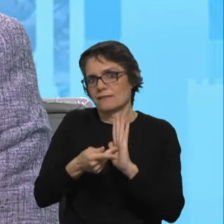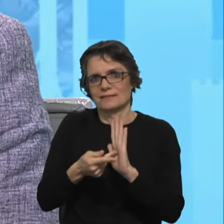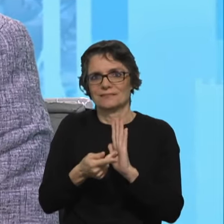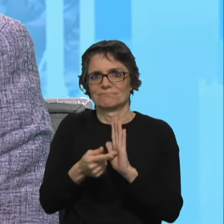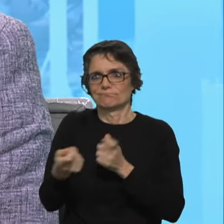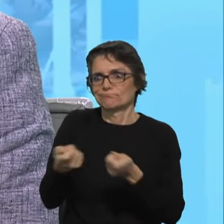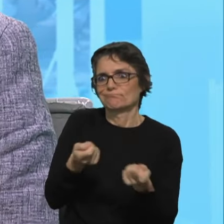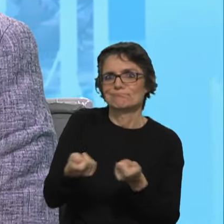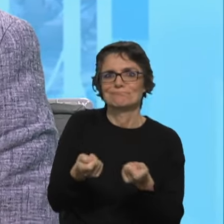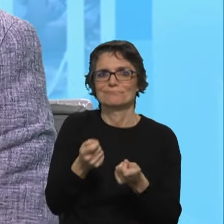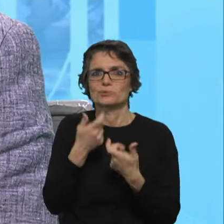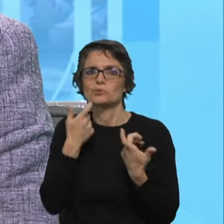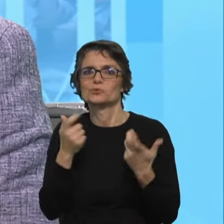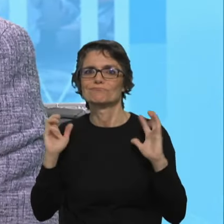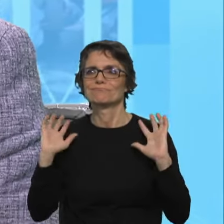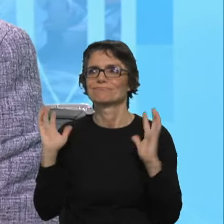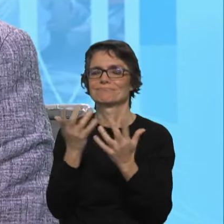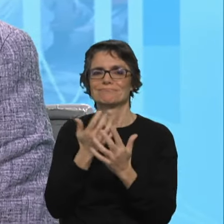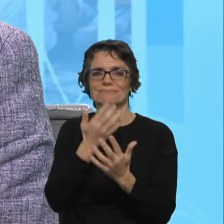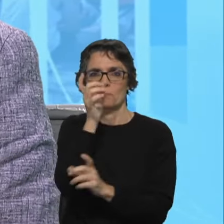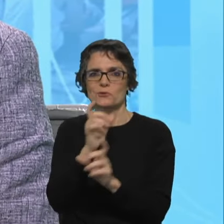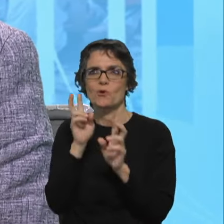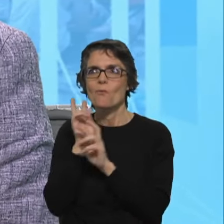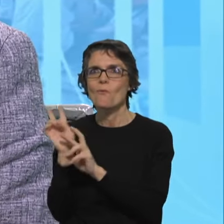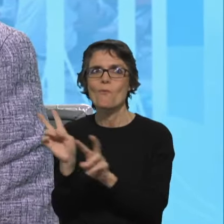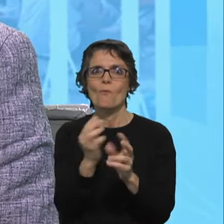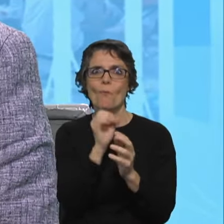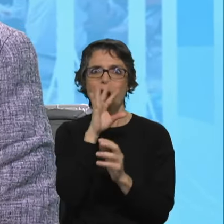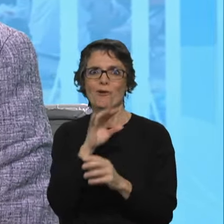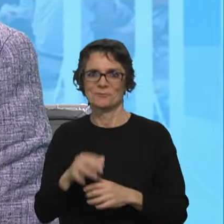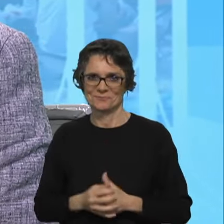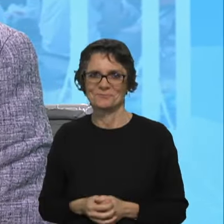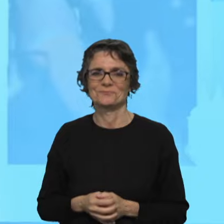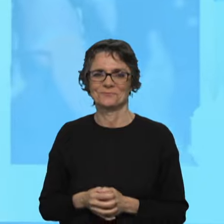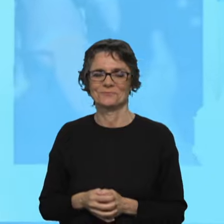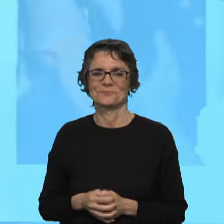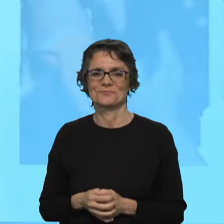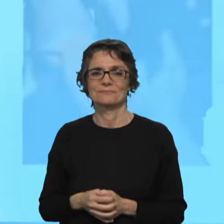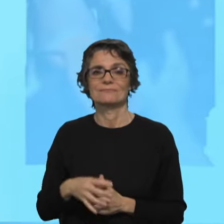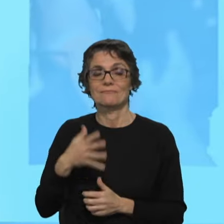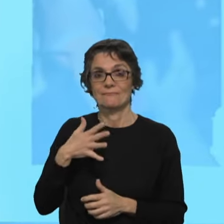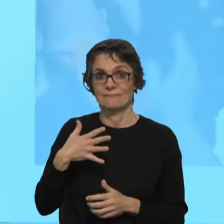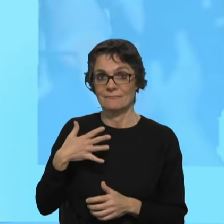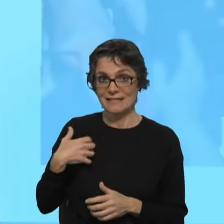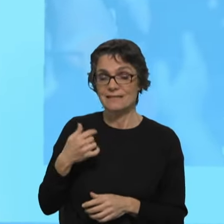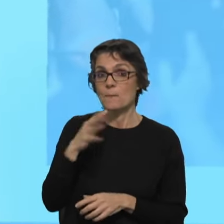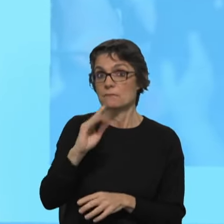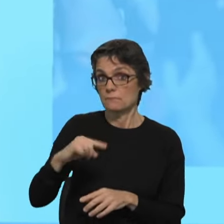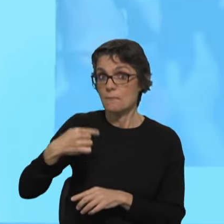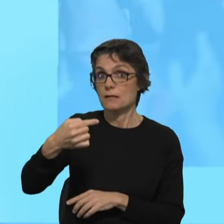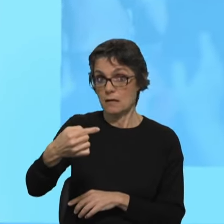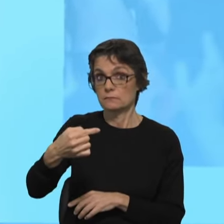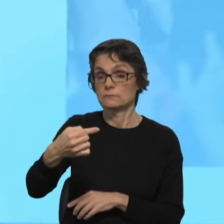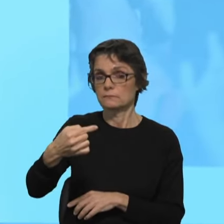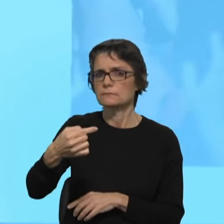que nos permite viver com intensidade estes momentos únicos. É na sexta-feira, mas amanhã também há uma